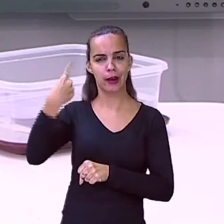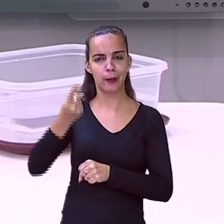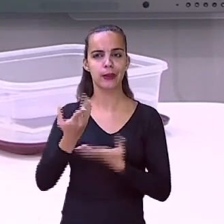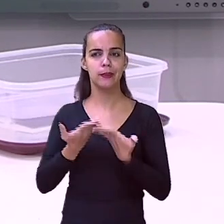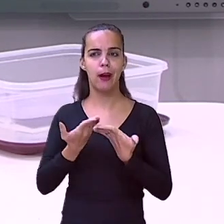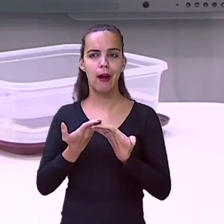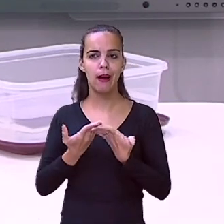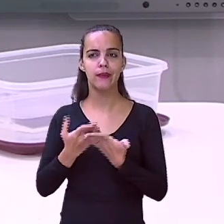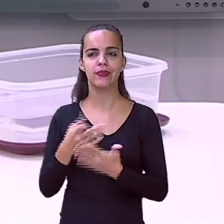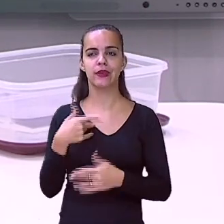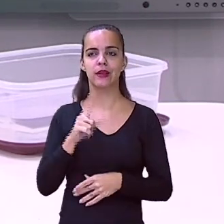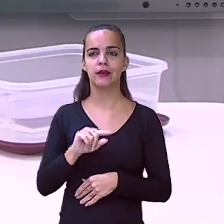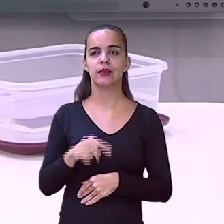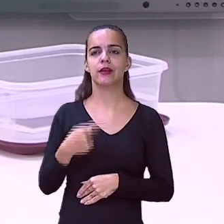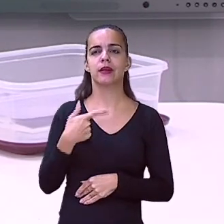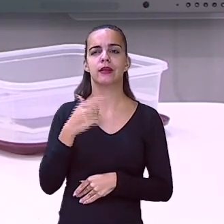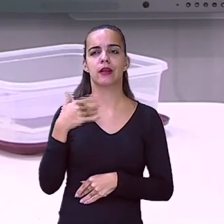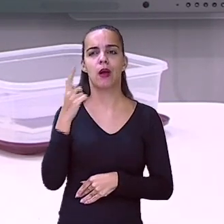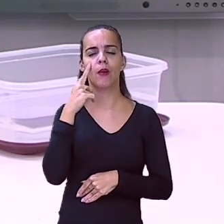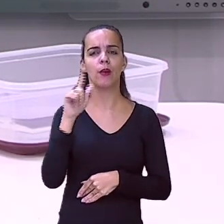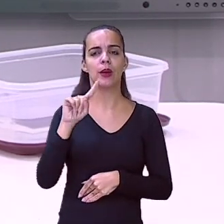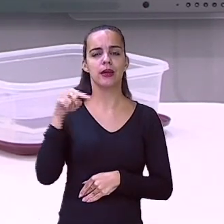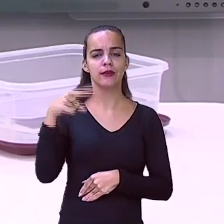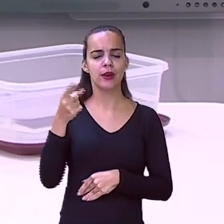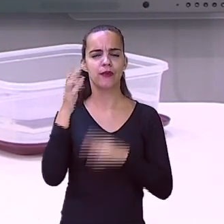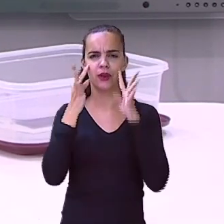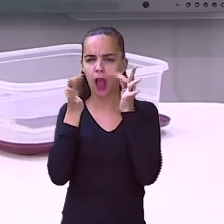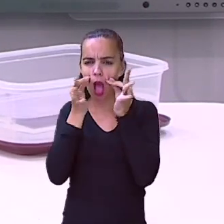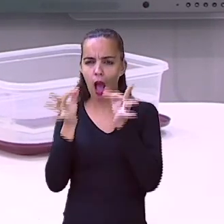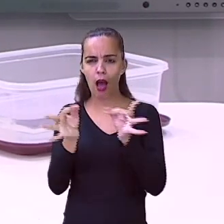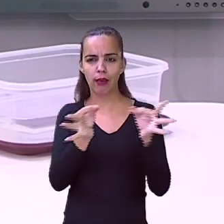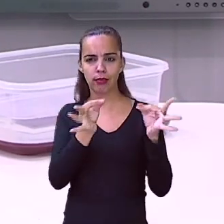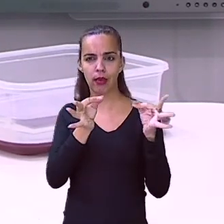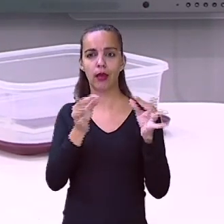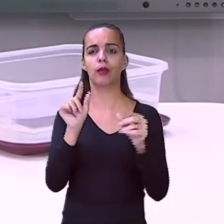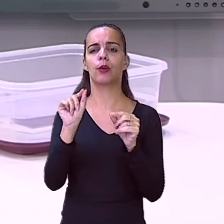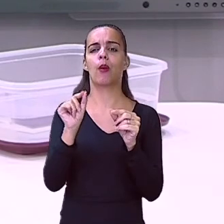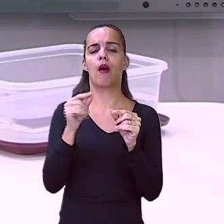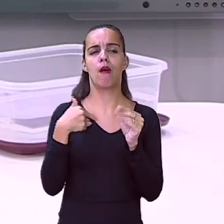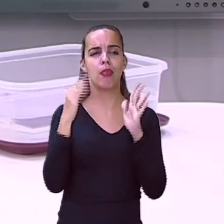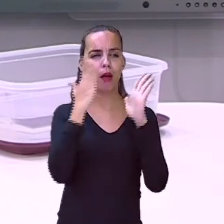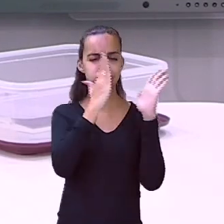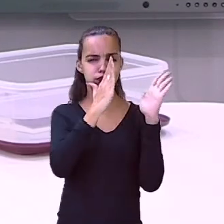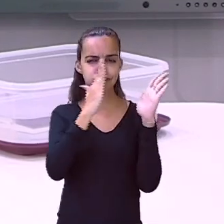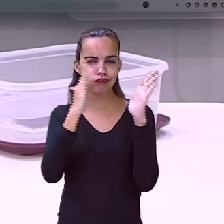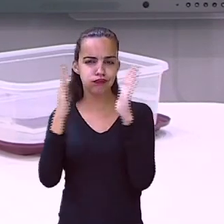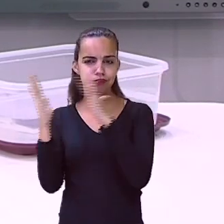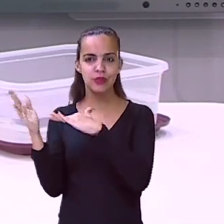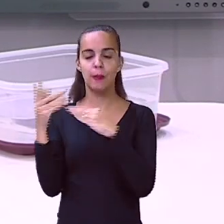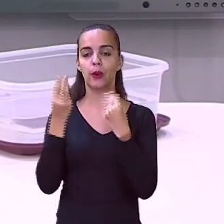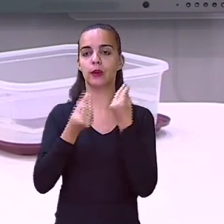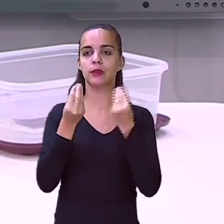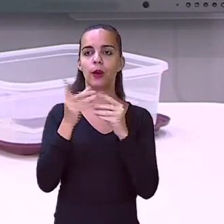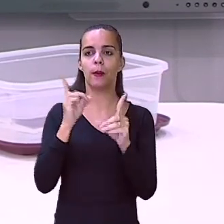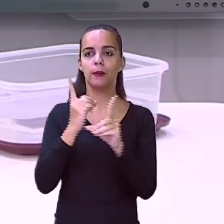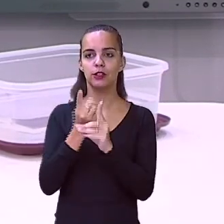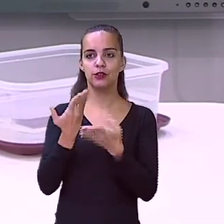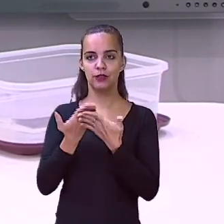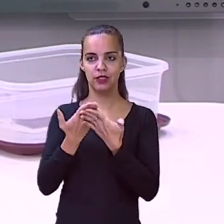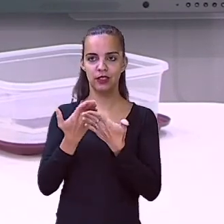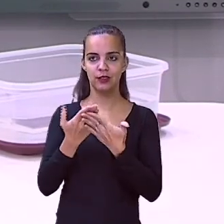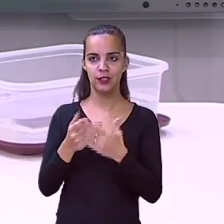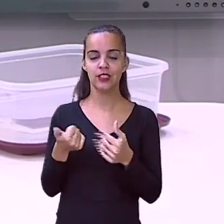Então, continue atento à programação para não perder a oportunidade de aprender. E hoje,